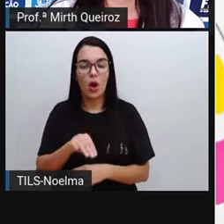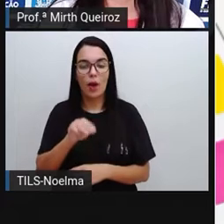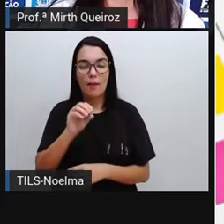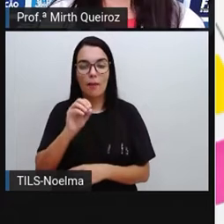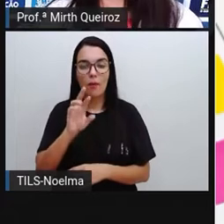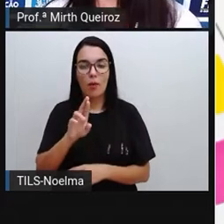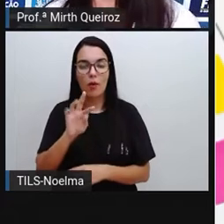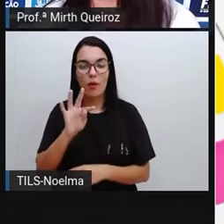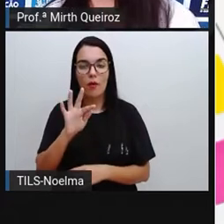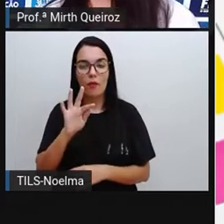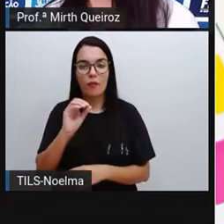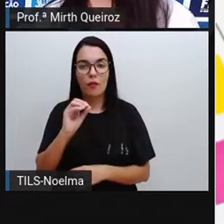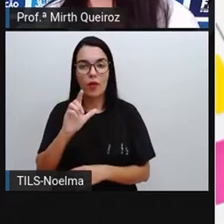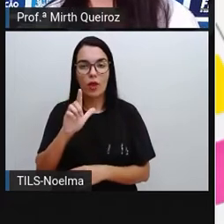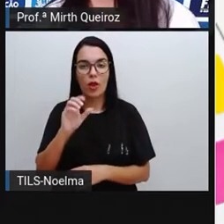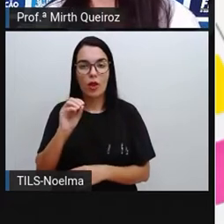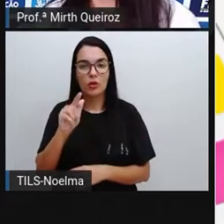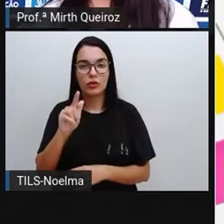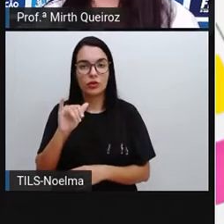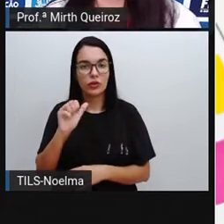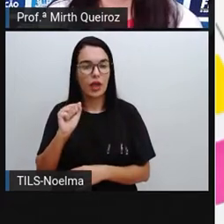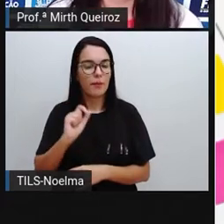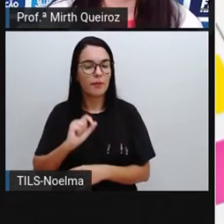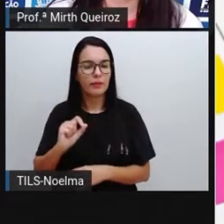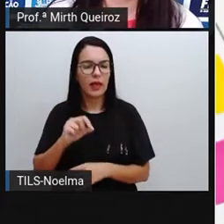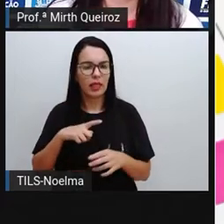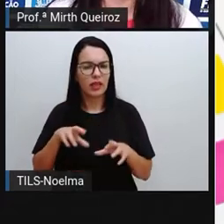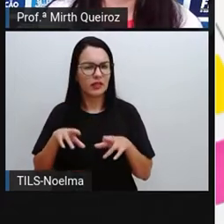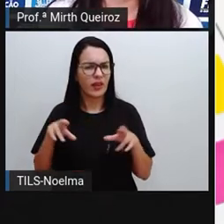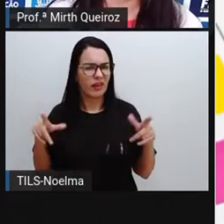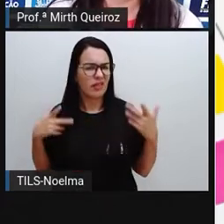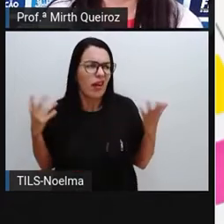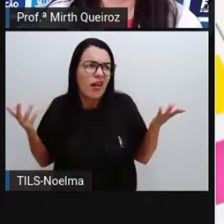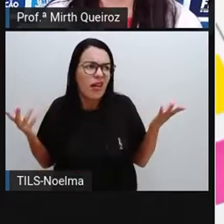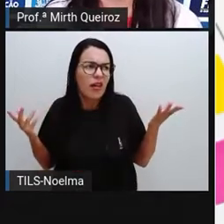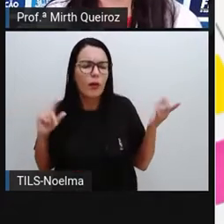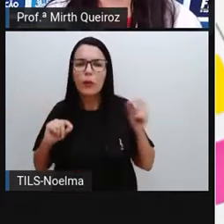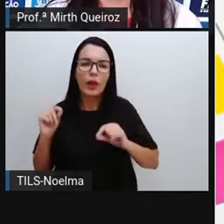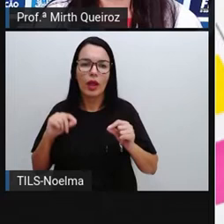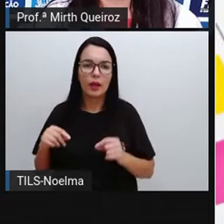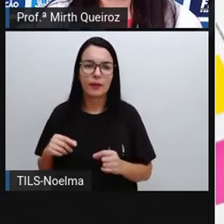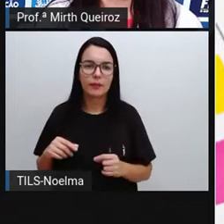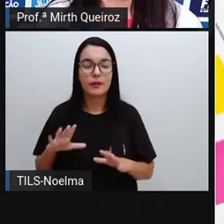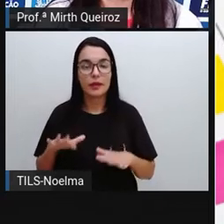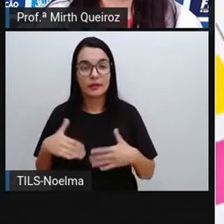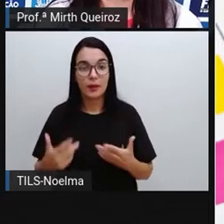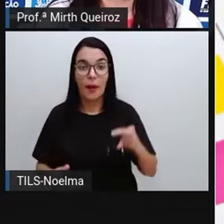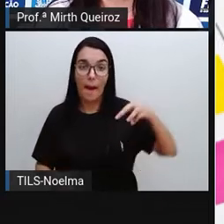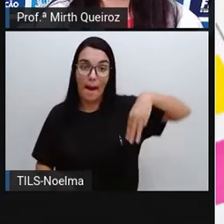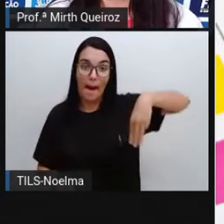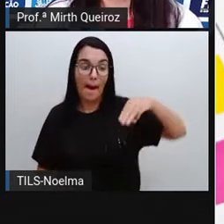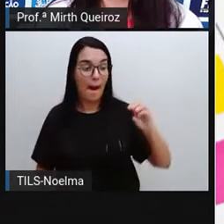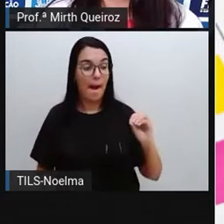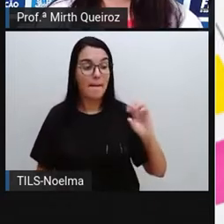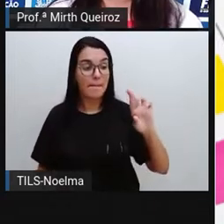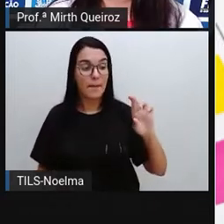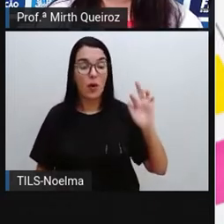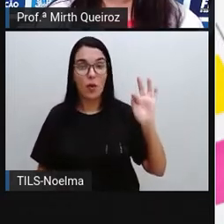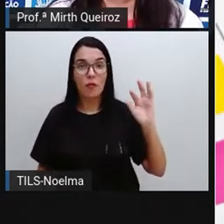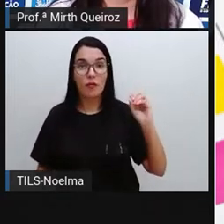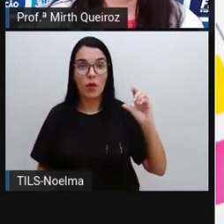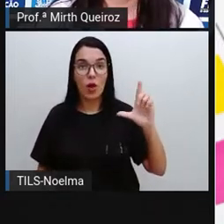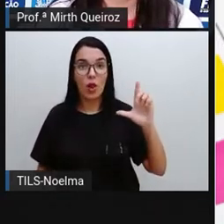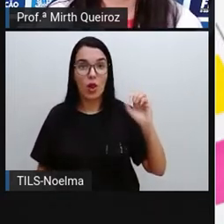morfologia do que com a fisiologia. E existe diferença, Pro? Existe, sim. A morfologia é do que é